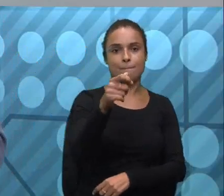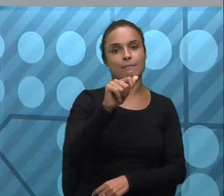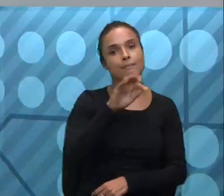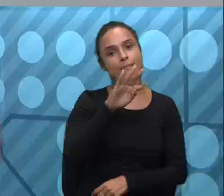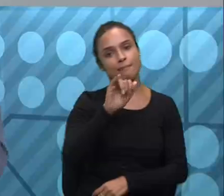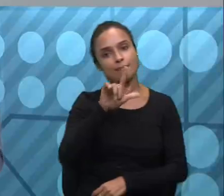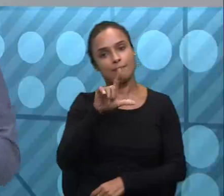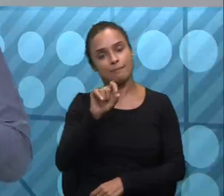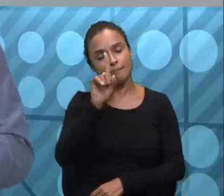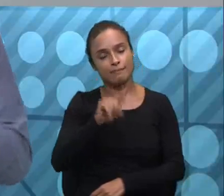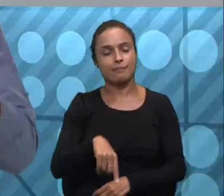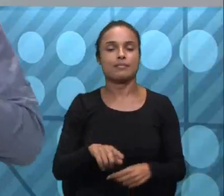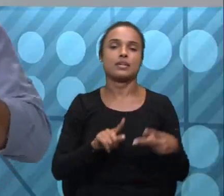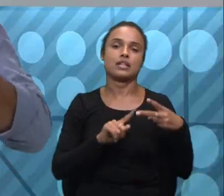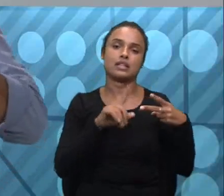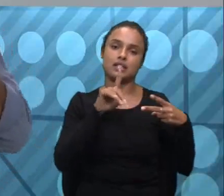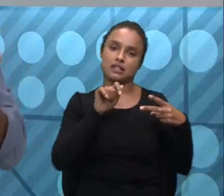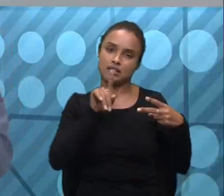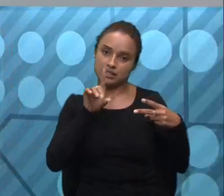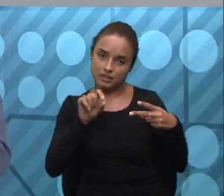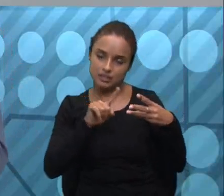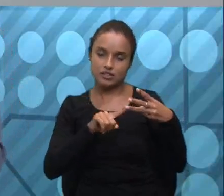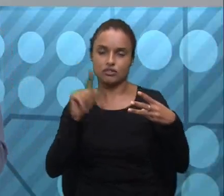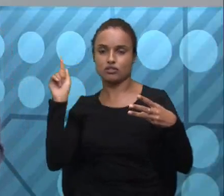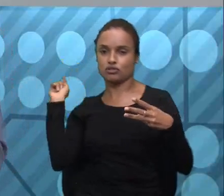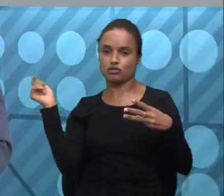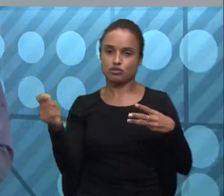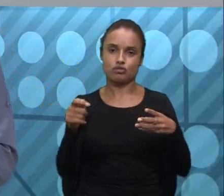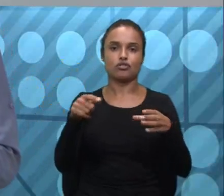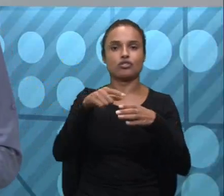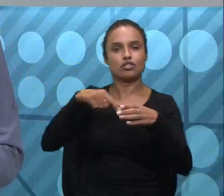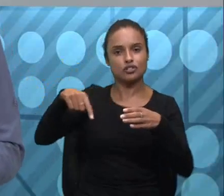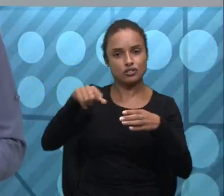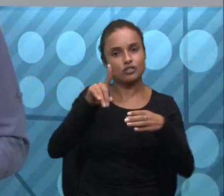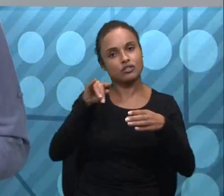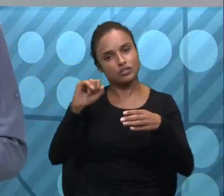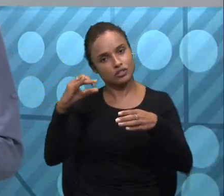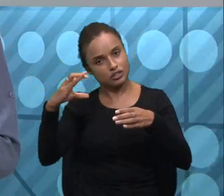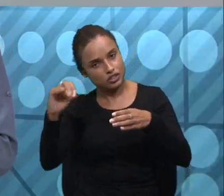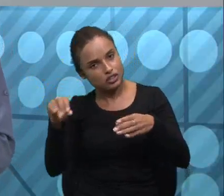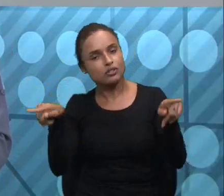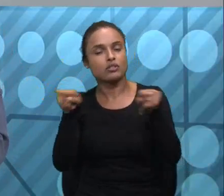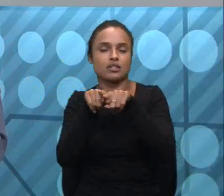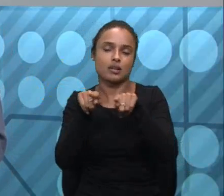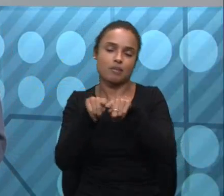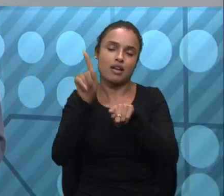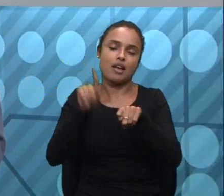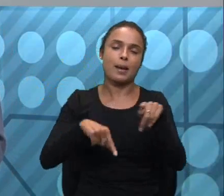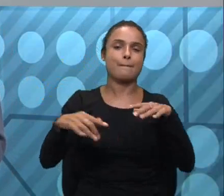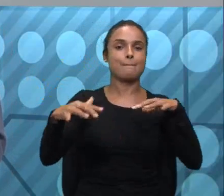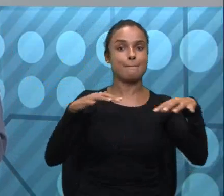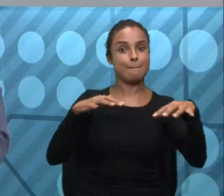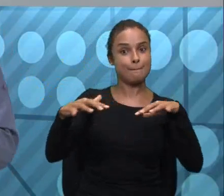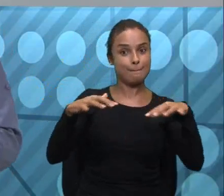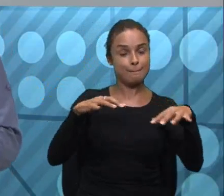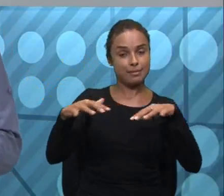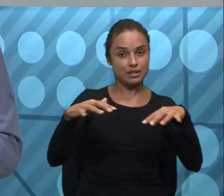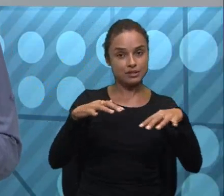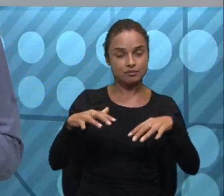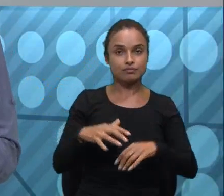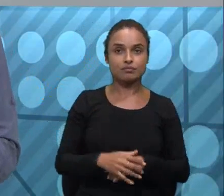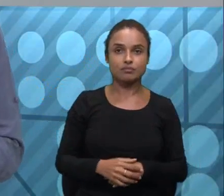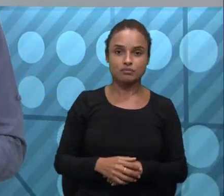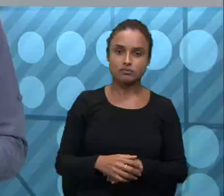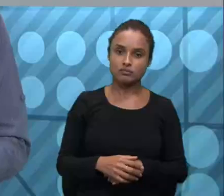peso. Aí é lançamento do martelo, dardo, disco, enfim. Mas obrigado pelo exemplo, tá certo. Movimento de aspiral